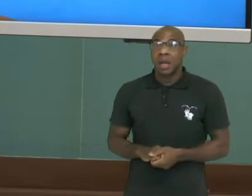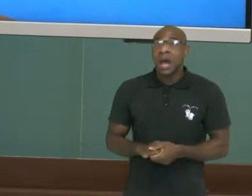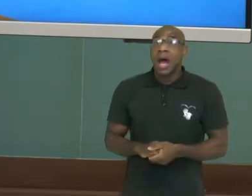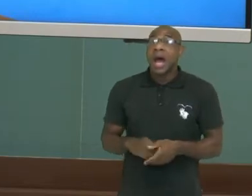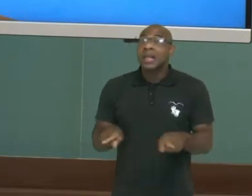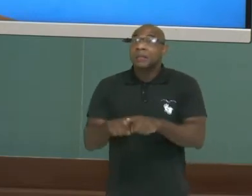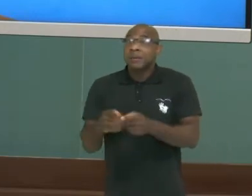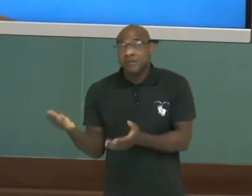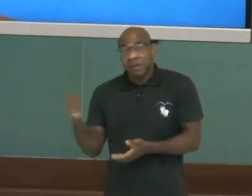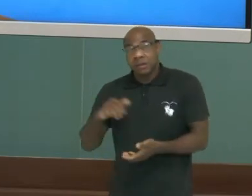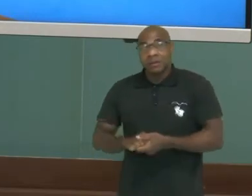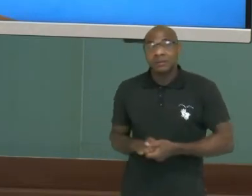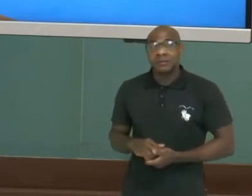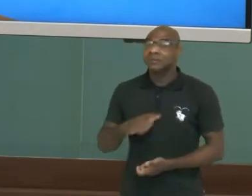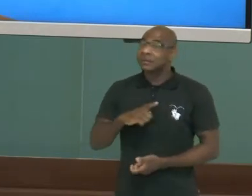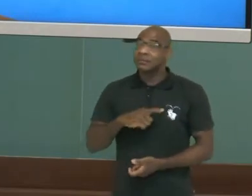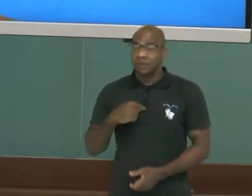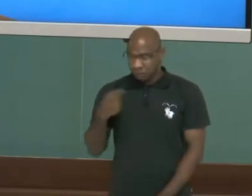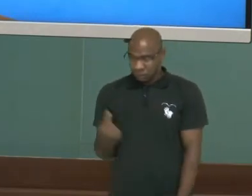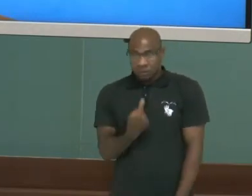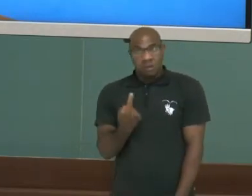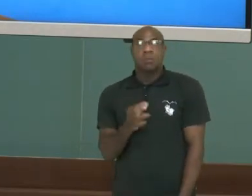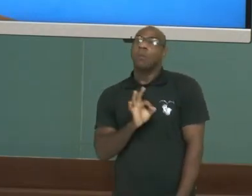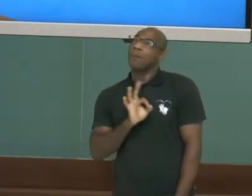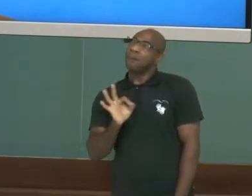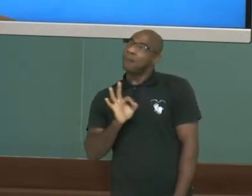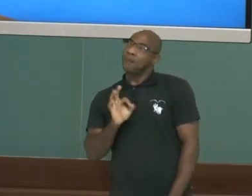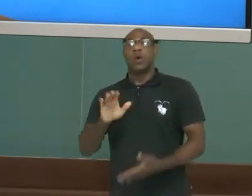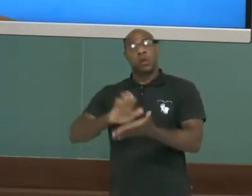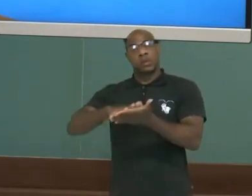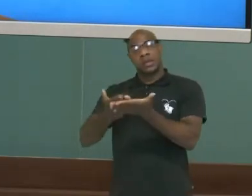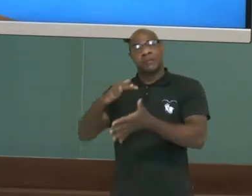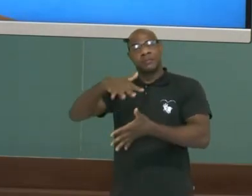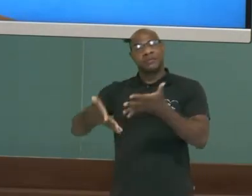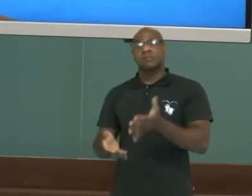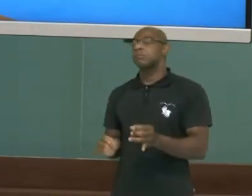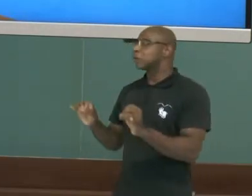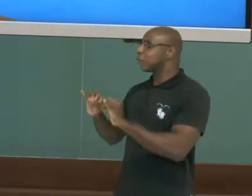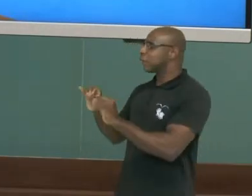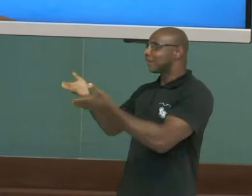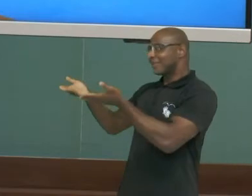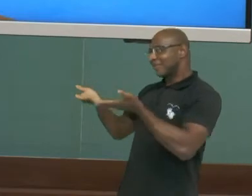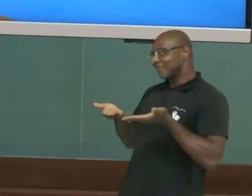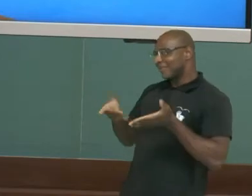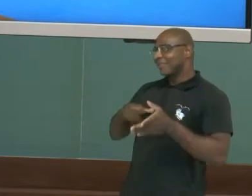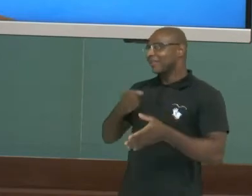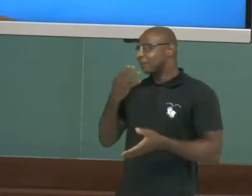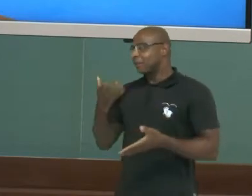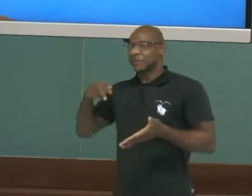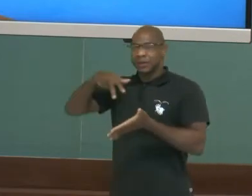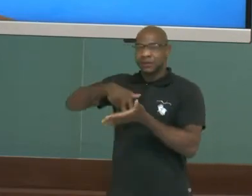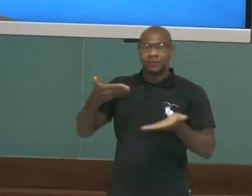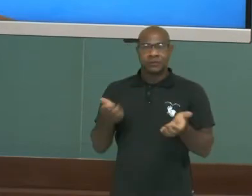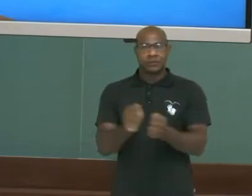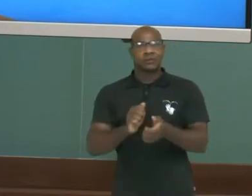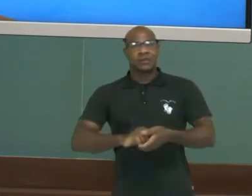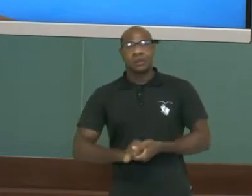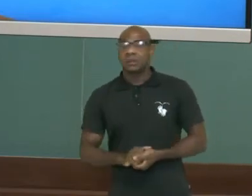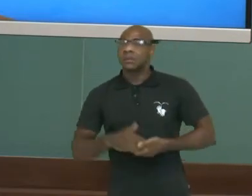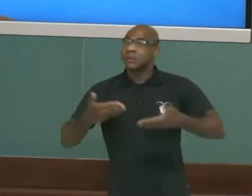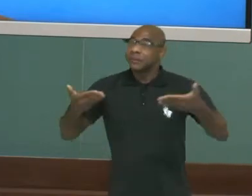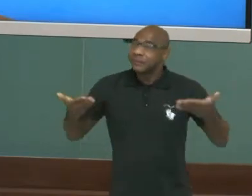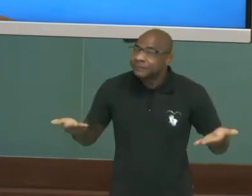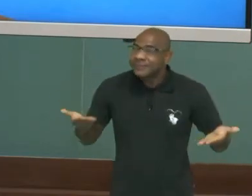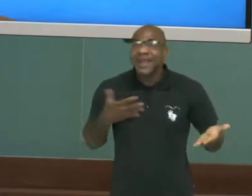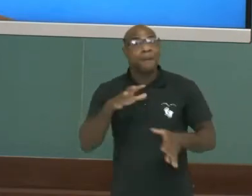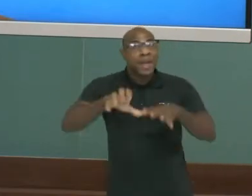te contar, você viu que nós não estamos sozinhos, Val está aqui conosco. Olá, Val, seja bem-vindo, querido, que bom tê-lo aqui conosco. Querido aluno, já